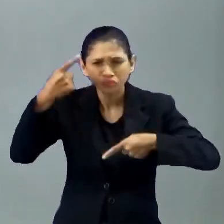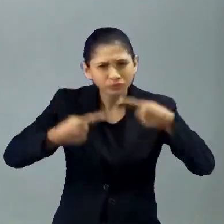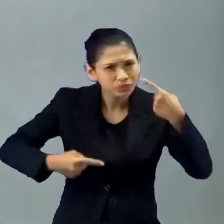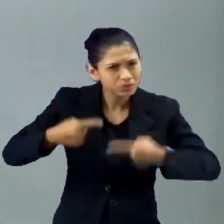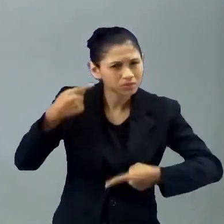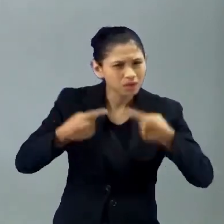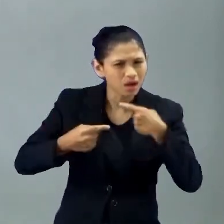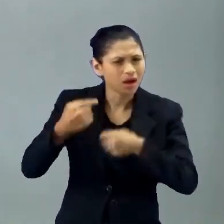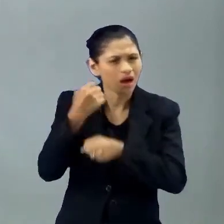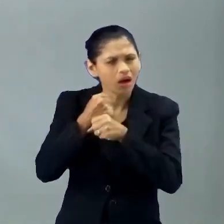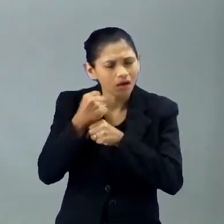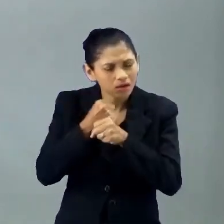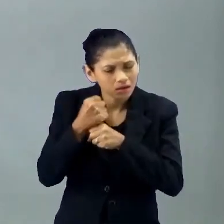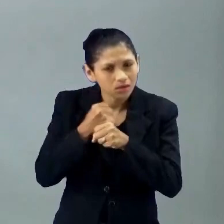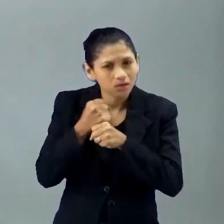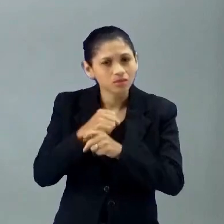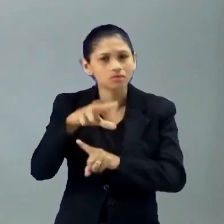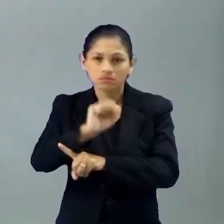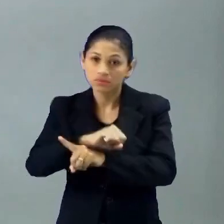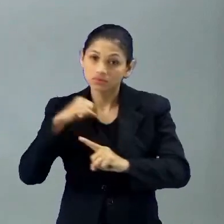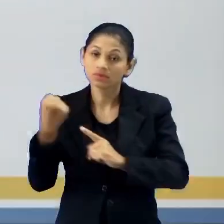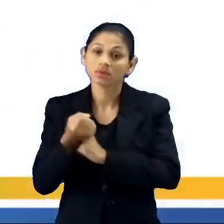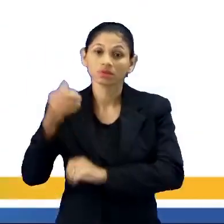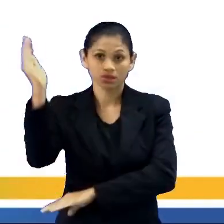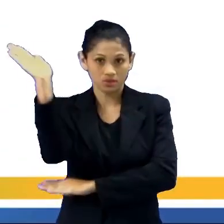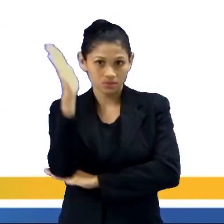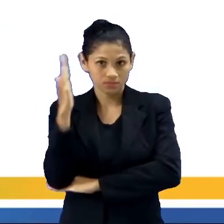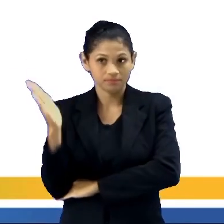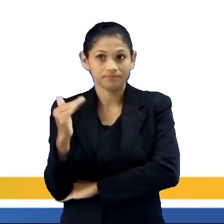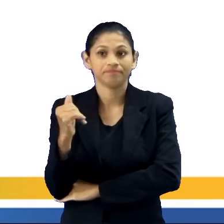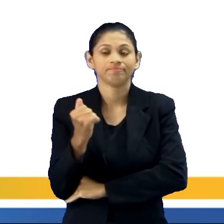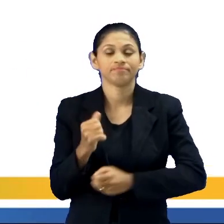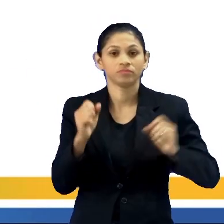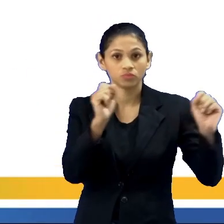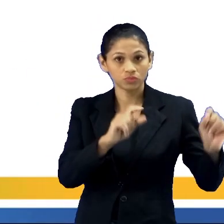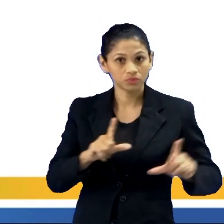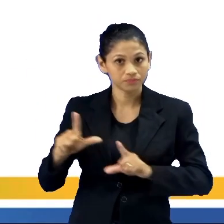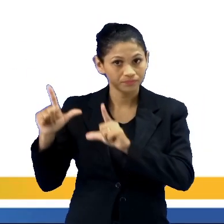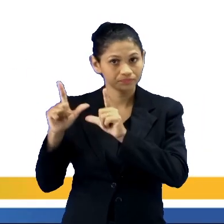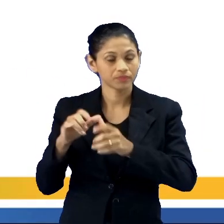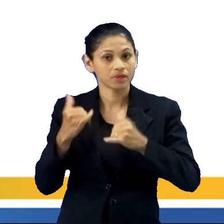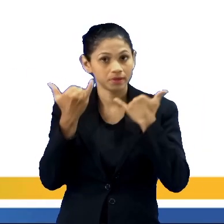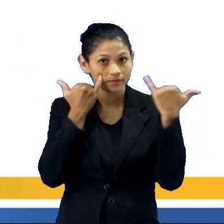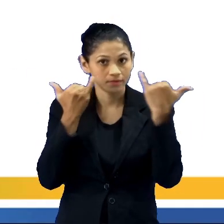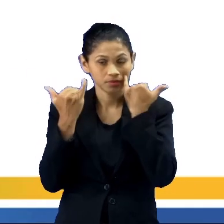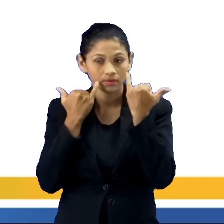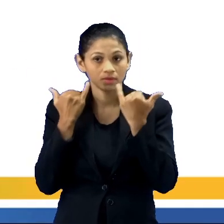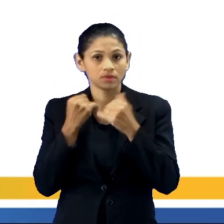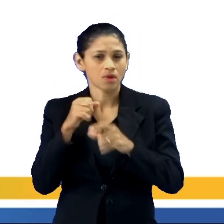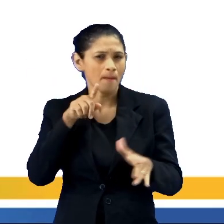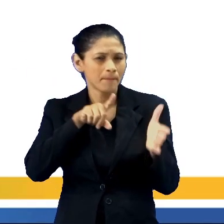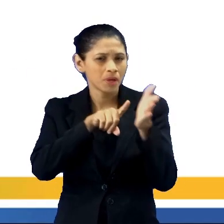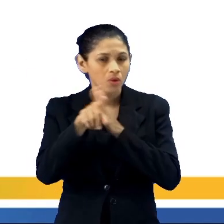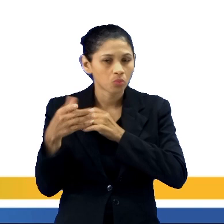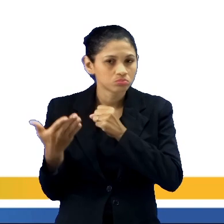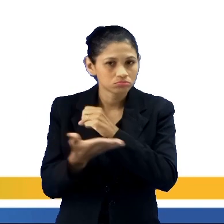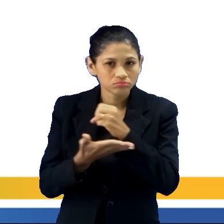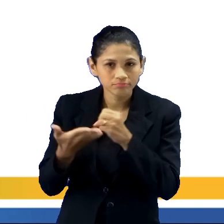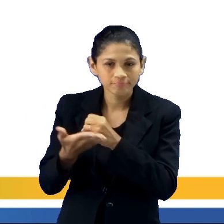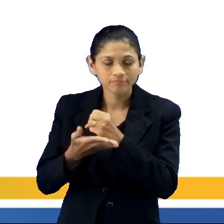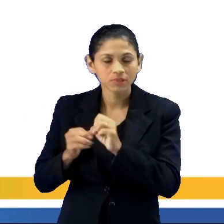anos na sociedade brasileira. Visualize em tela uma informação. Nós temos aí a perguntinha básica e,